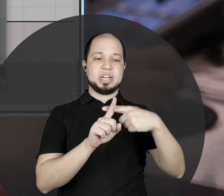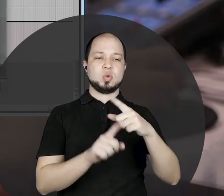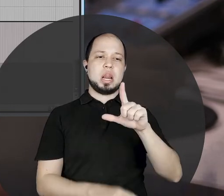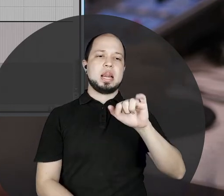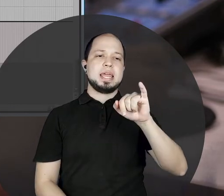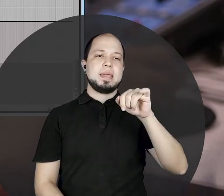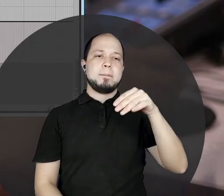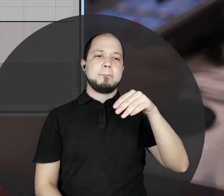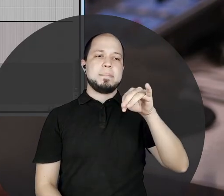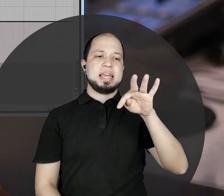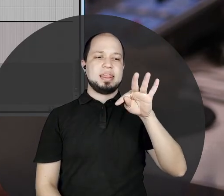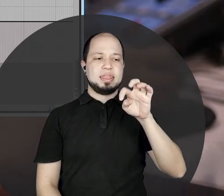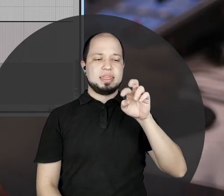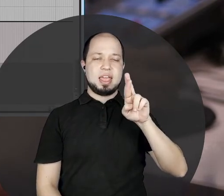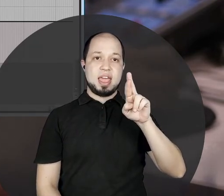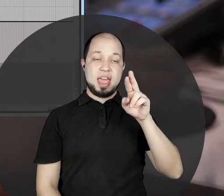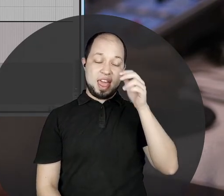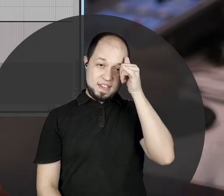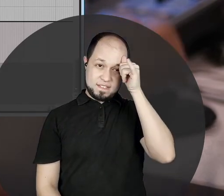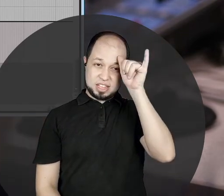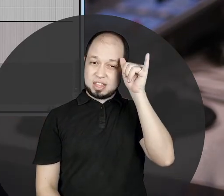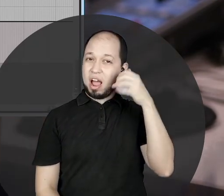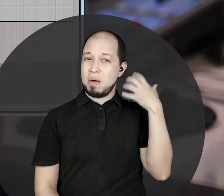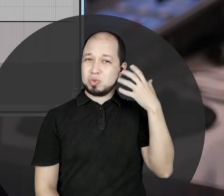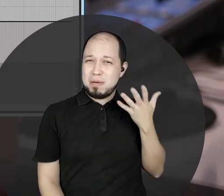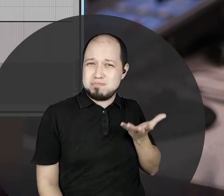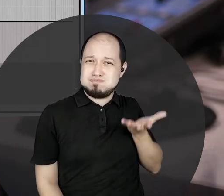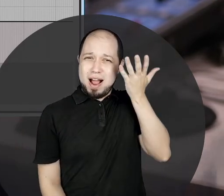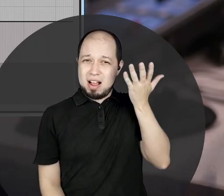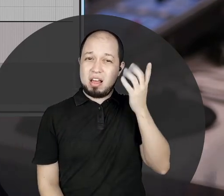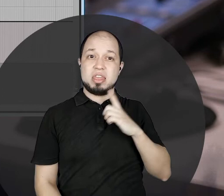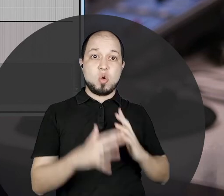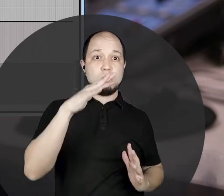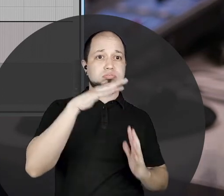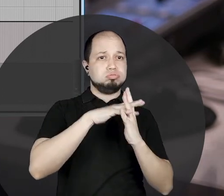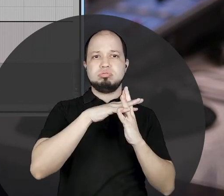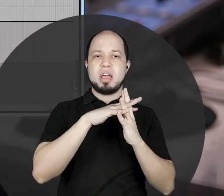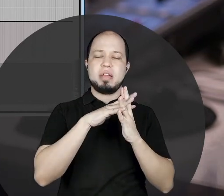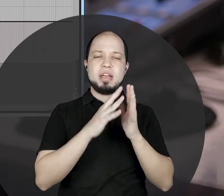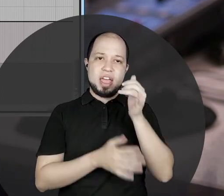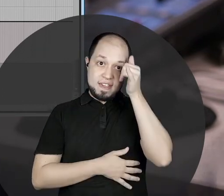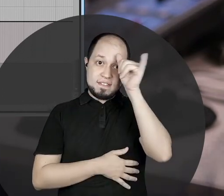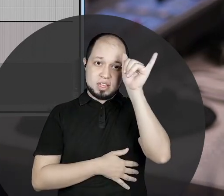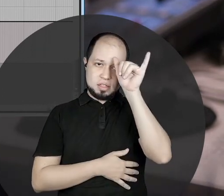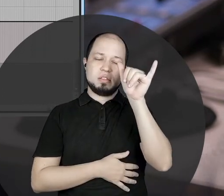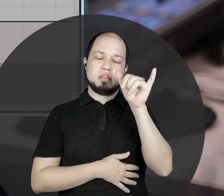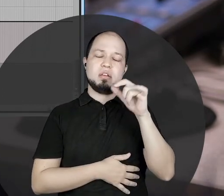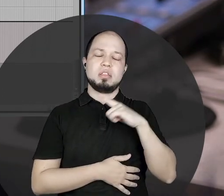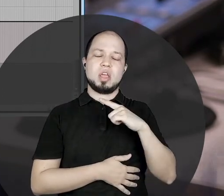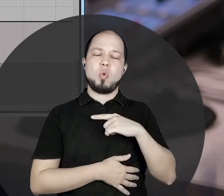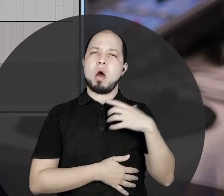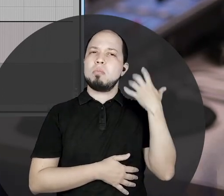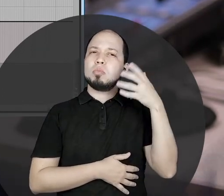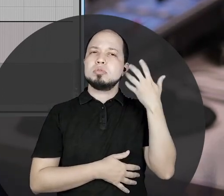aqui. Você percebe que eu posso aumentar o que for aqui, que aqui ele não atinge o pico, né? Então, o compressor, ele eleva e o limiter, ele puxa para